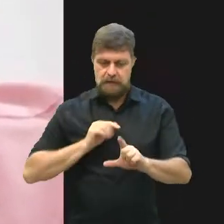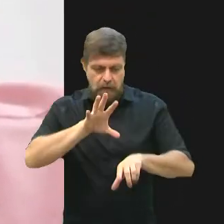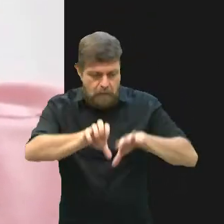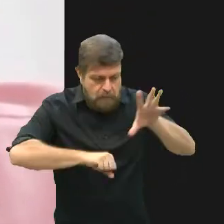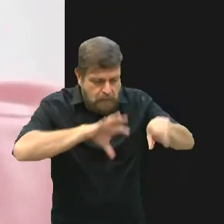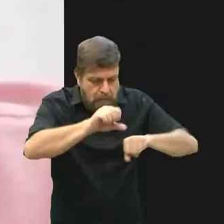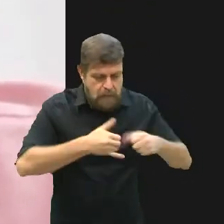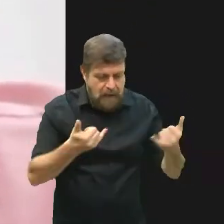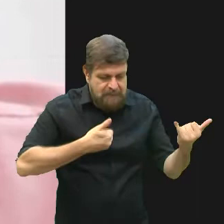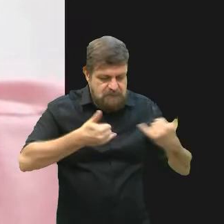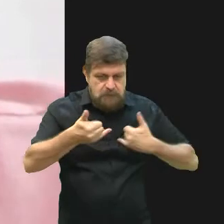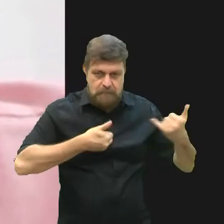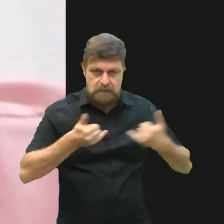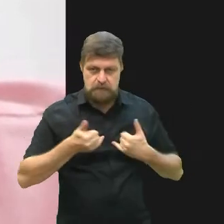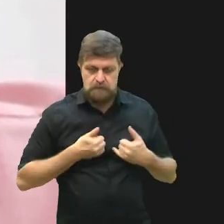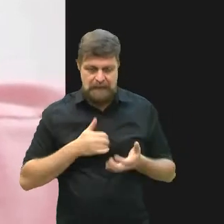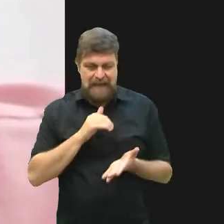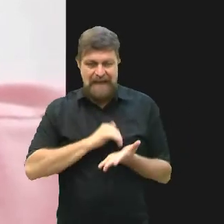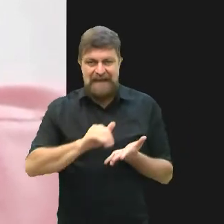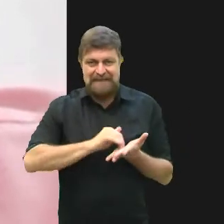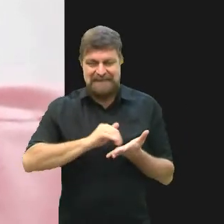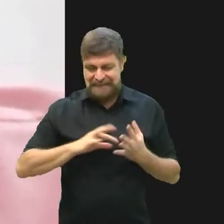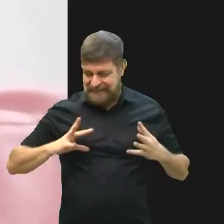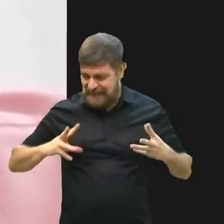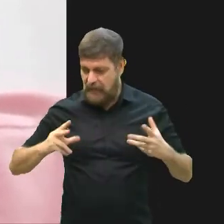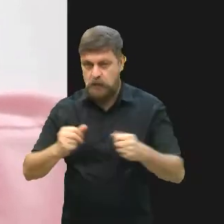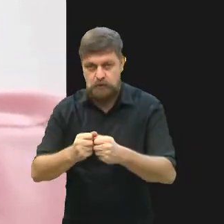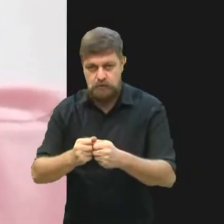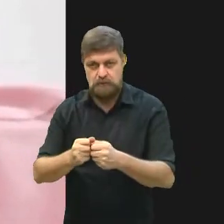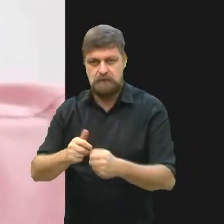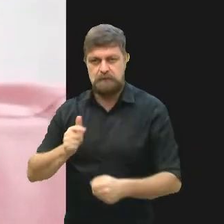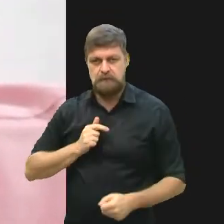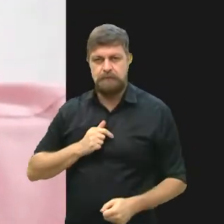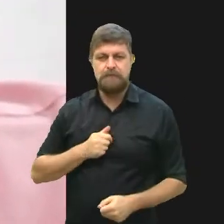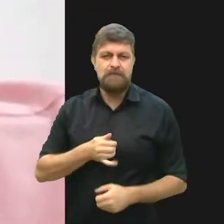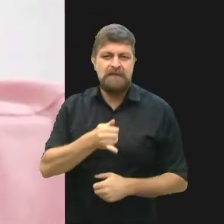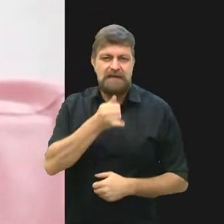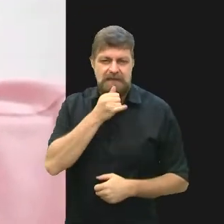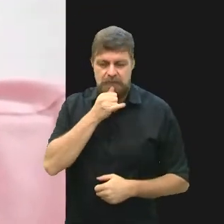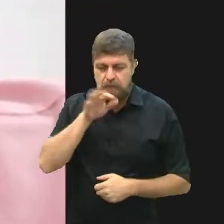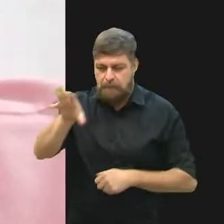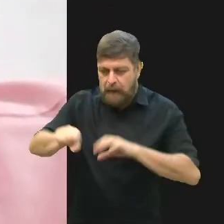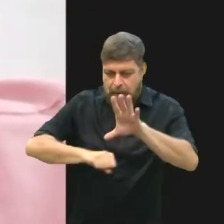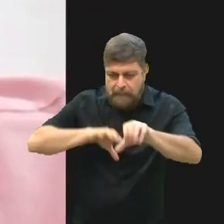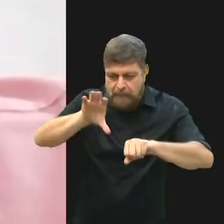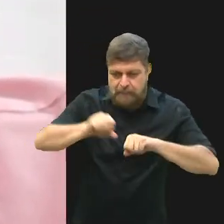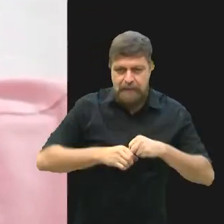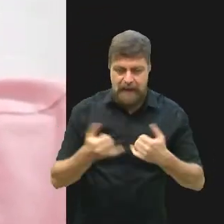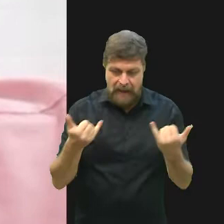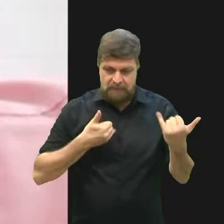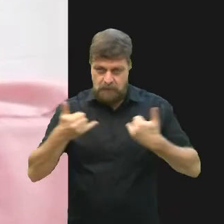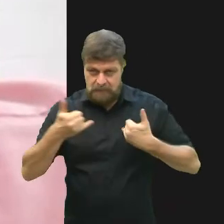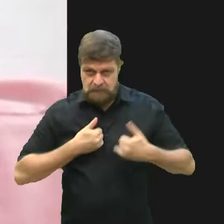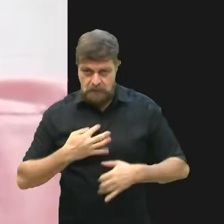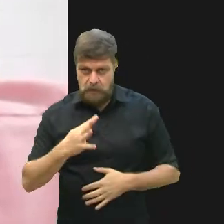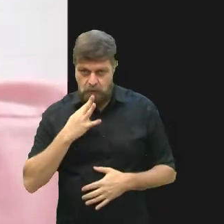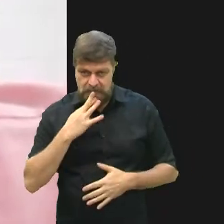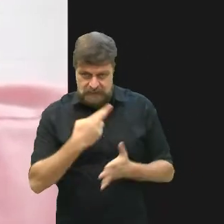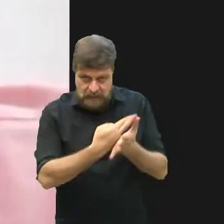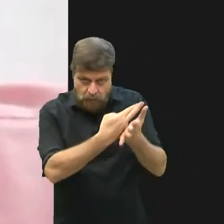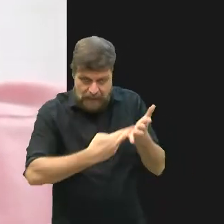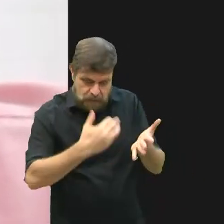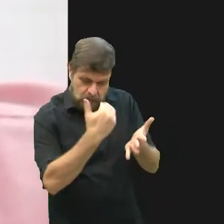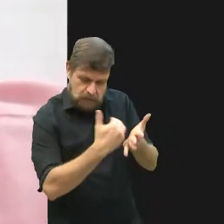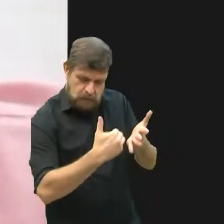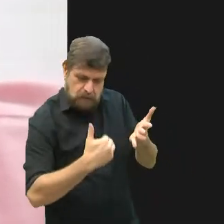das informações de todas as secretarias da prefeitura. A gente coleta essas informações. Quem quiser conhecer isso, tem um relatório